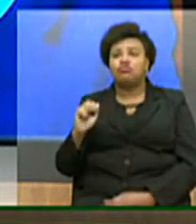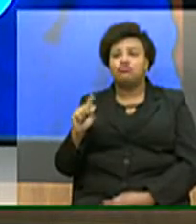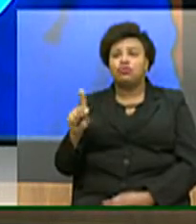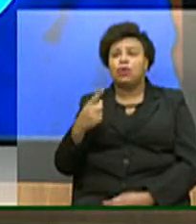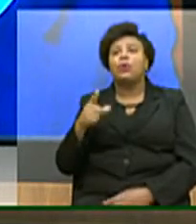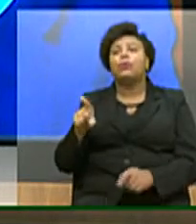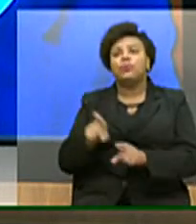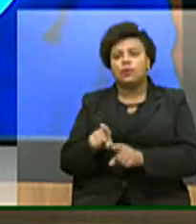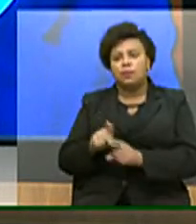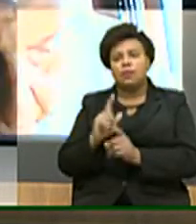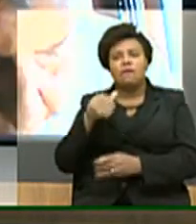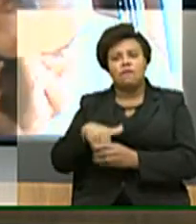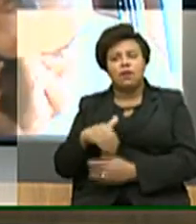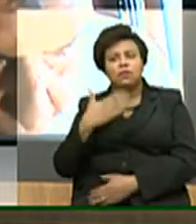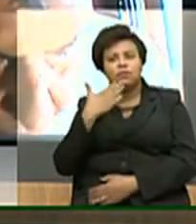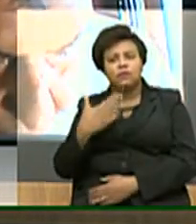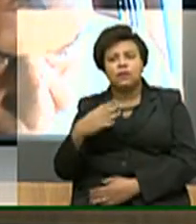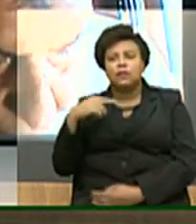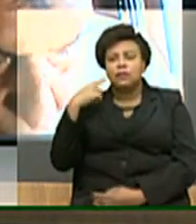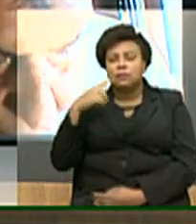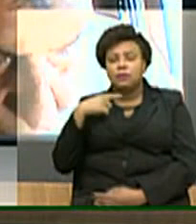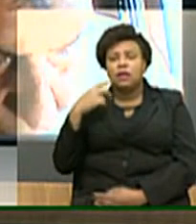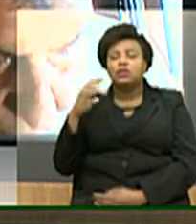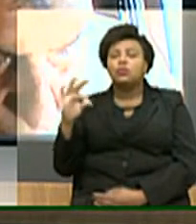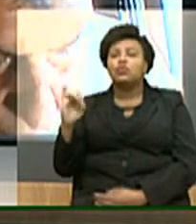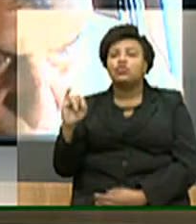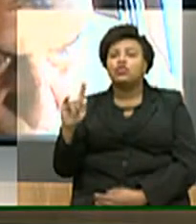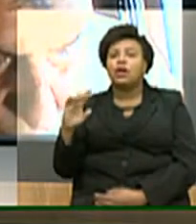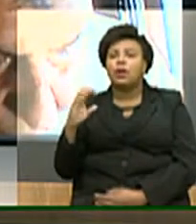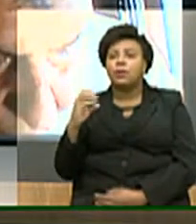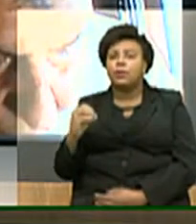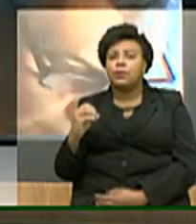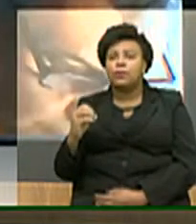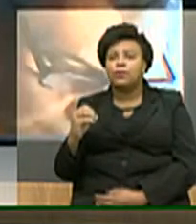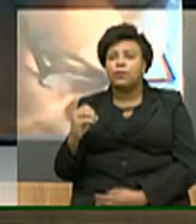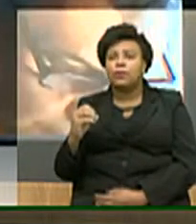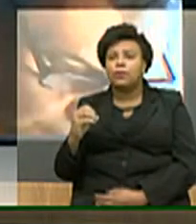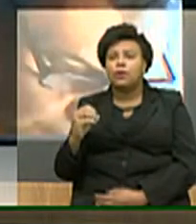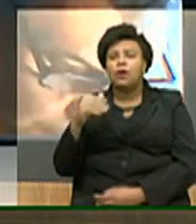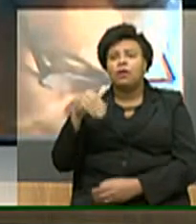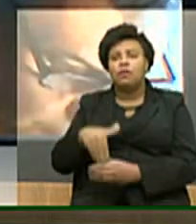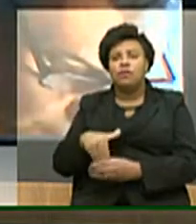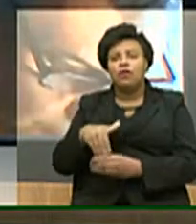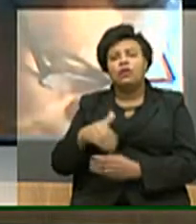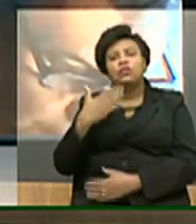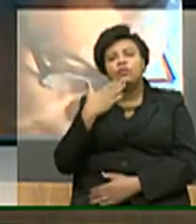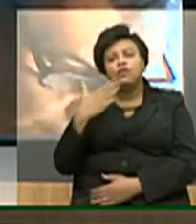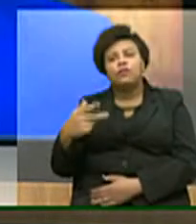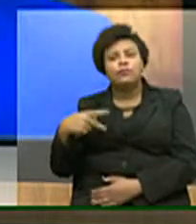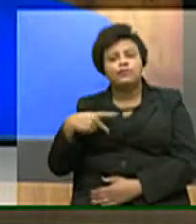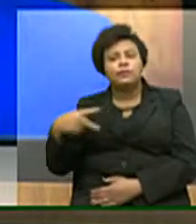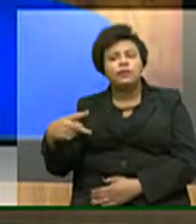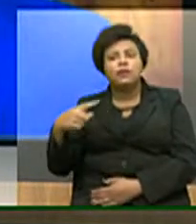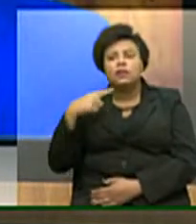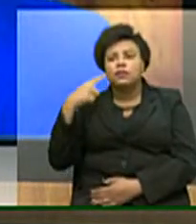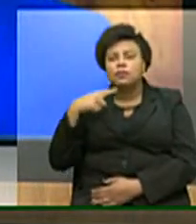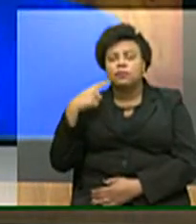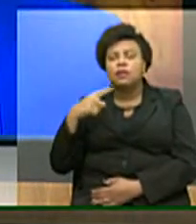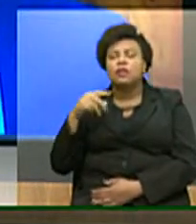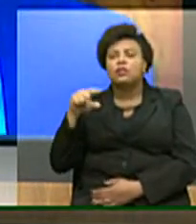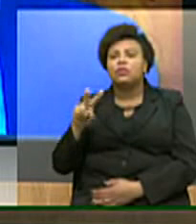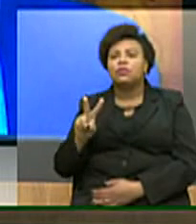favorável, presidente. Deputado Thiago Simon. Voto favorável, presidente. Deputado Gilmar